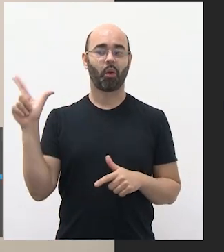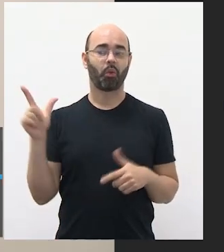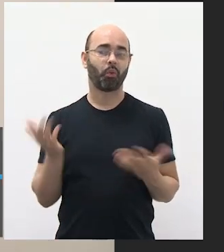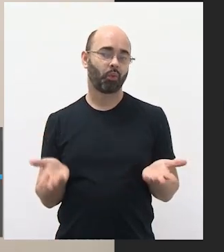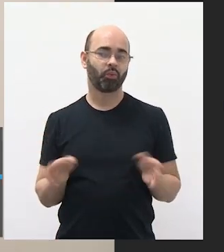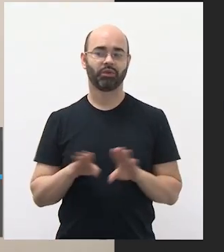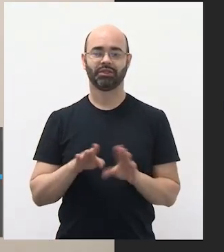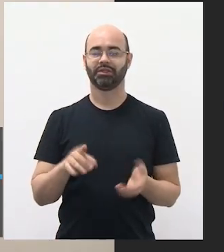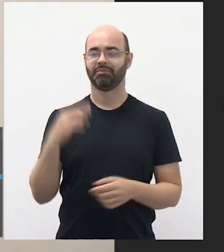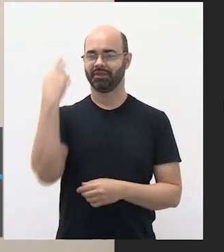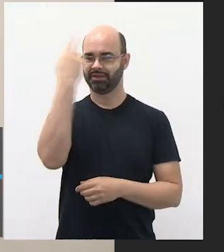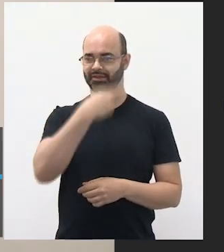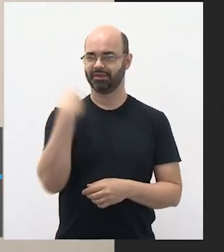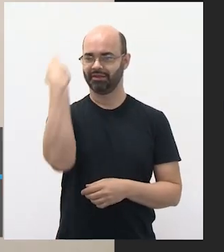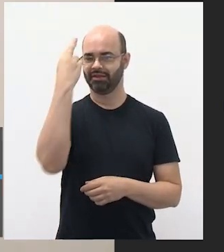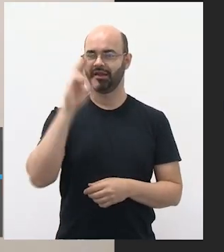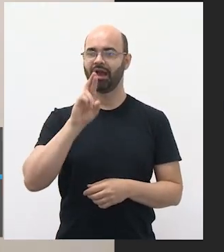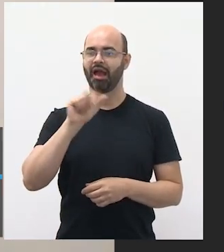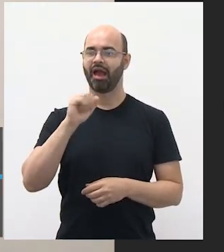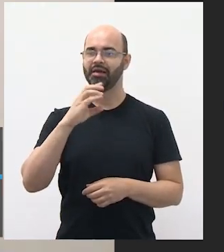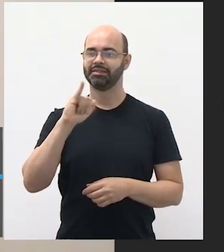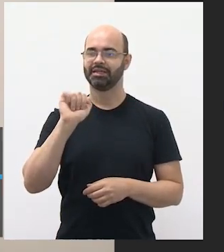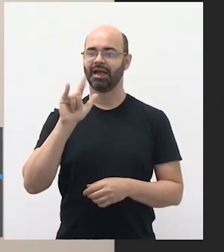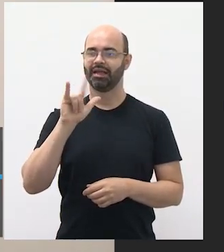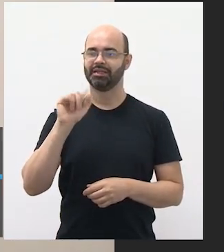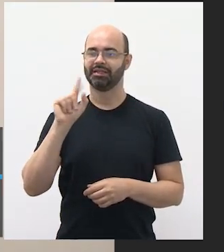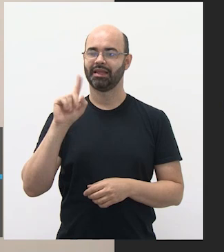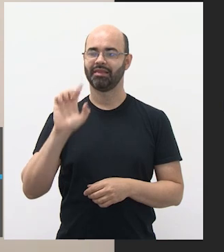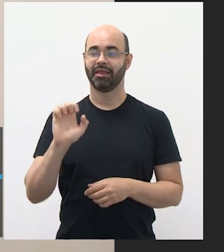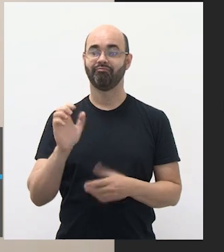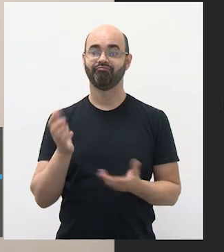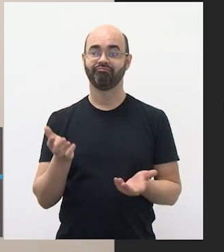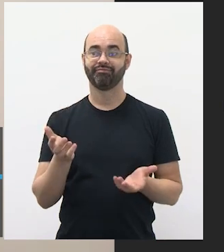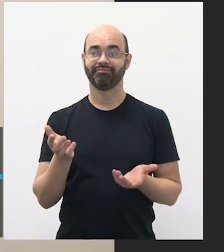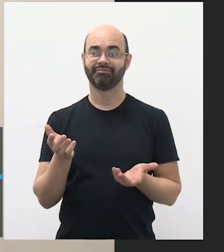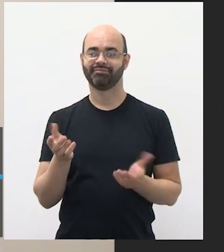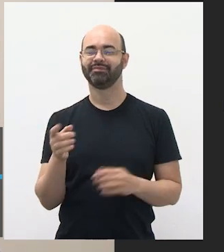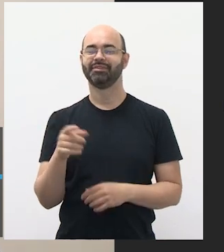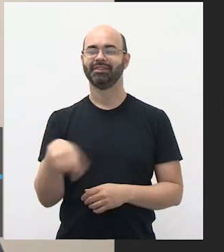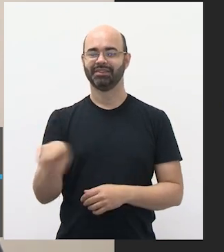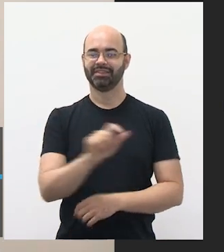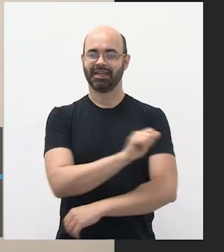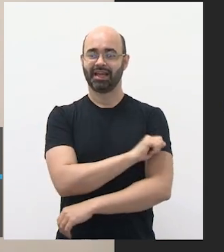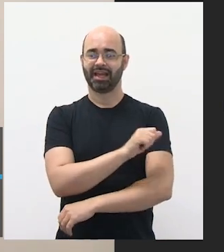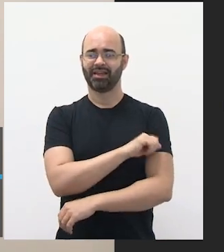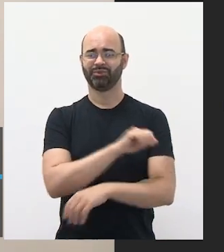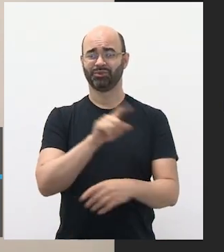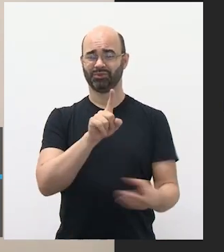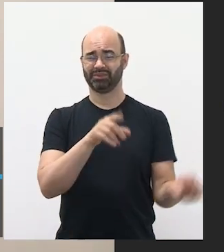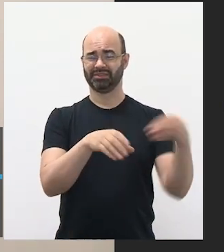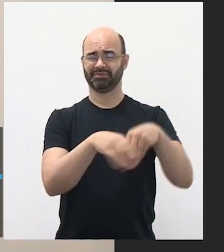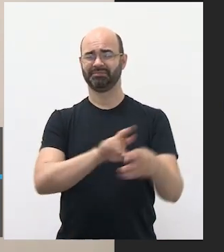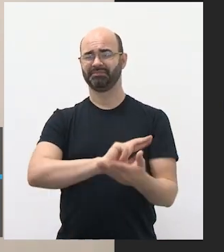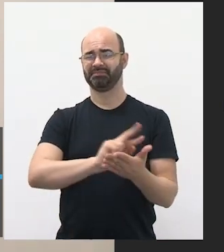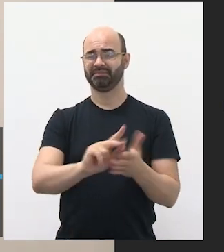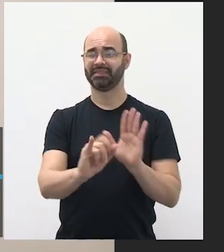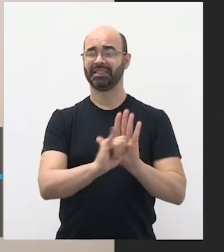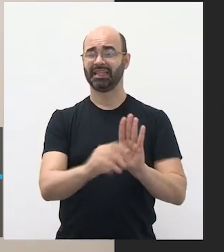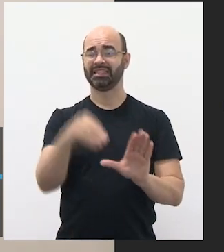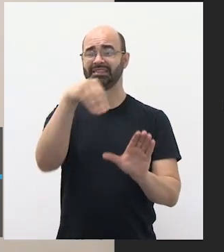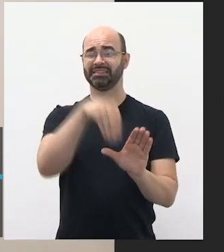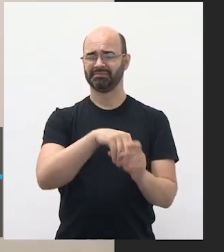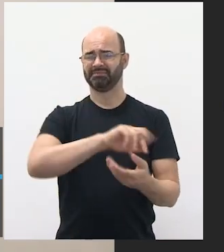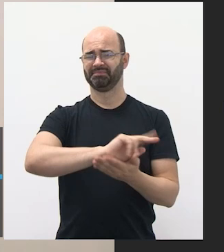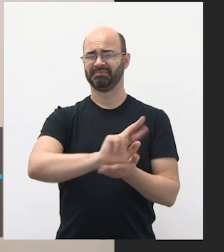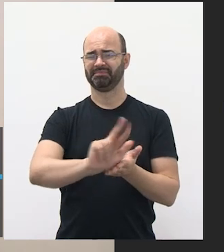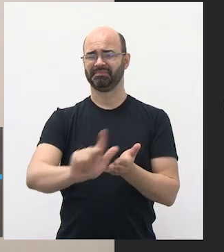da racialidade. Então, elas são atravessadas. Nossos estudantes compõem várias multiplicidades, né, na sua identidade. E a gente precisa